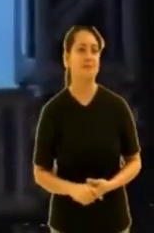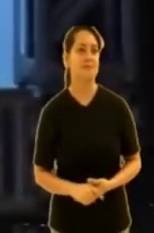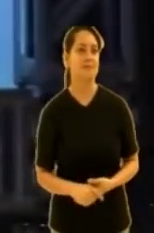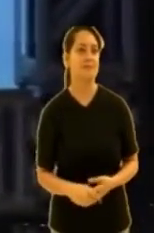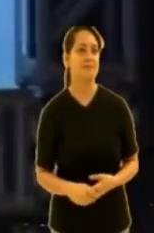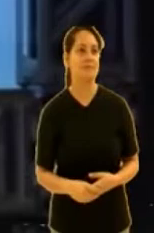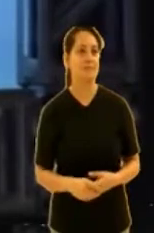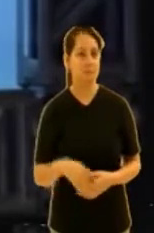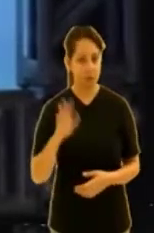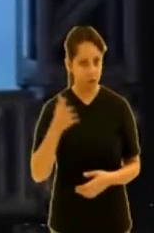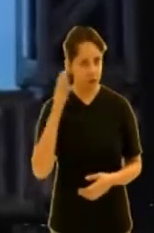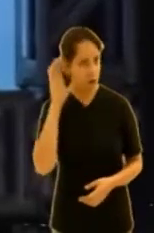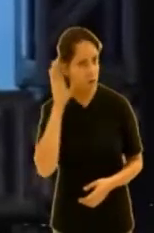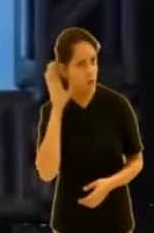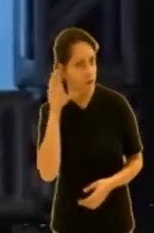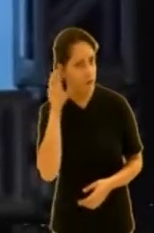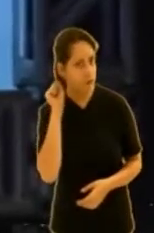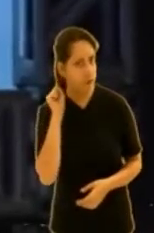Estão escutando?